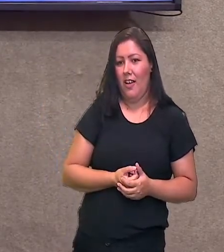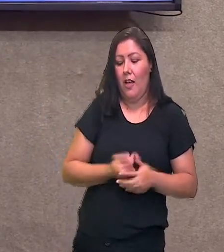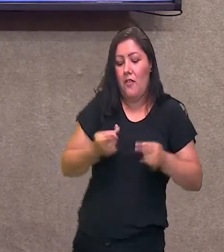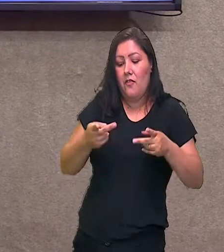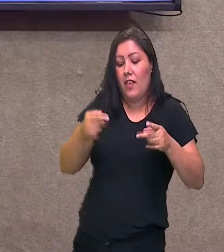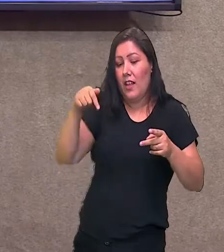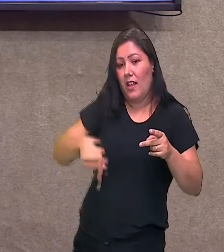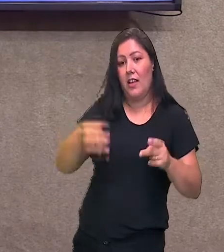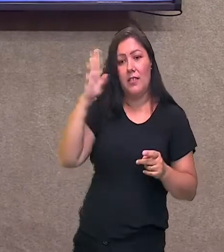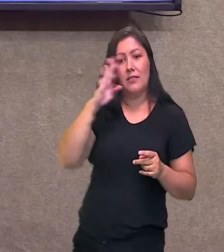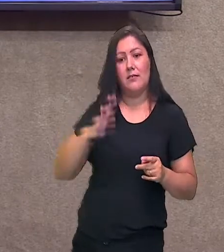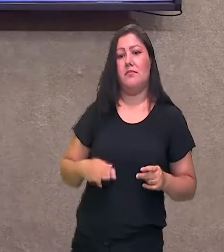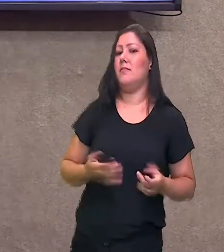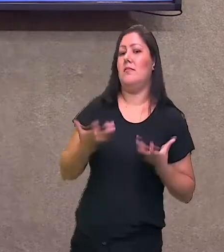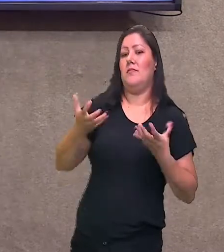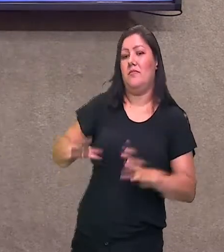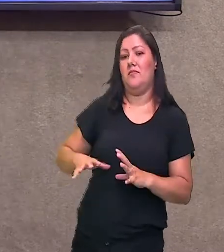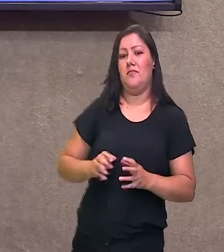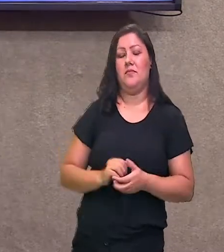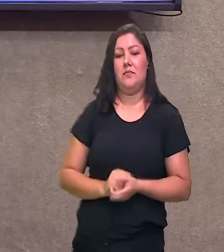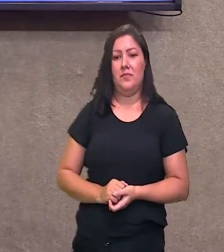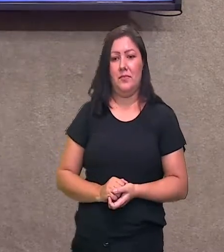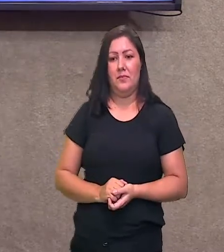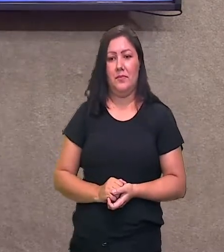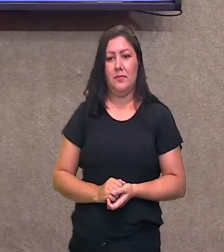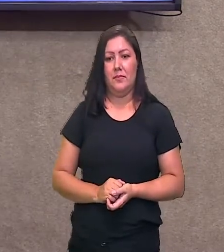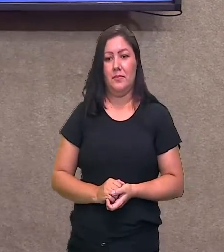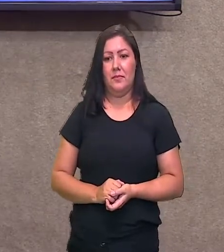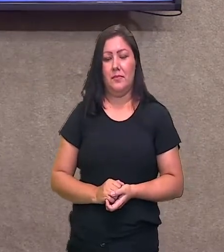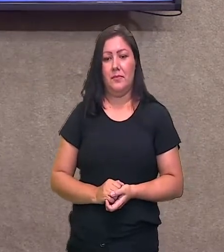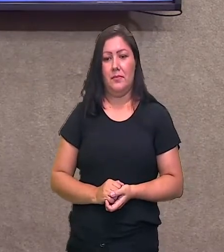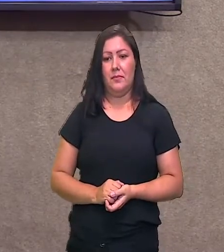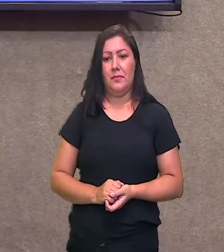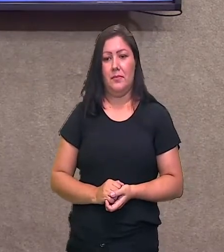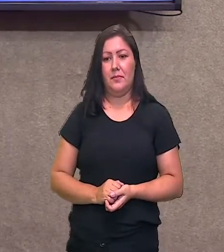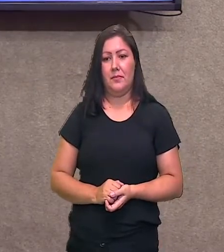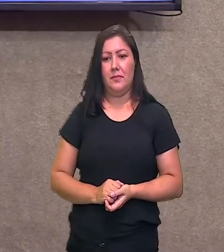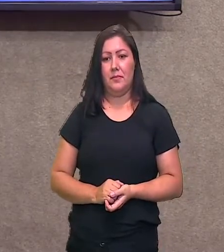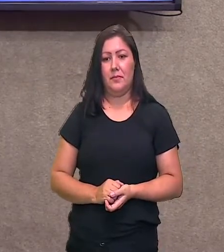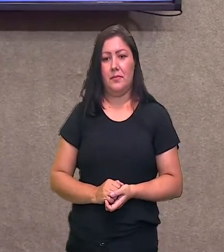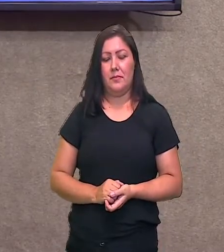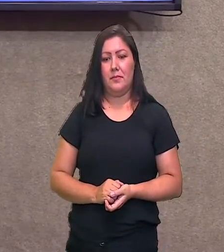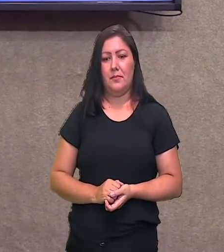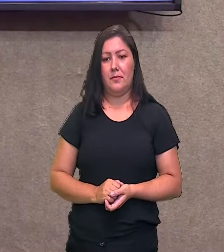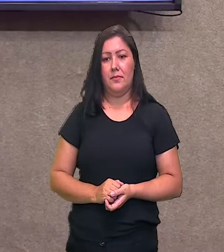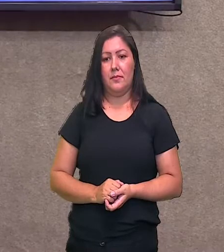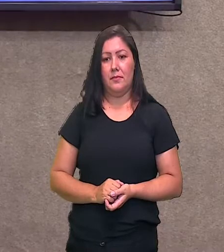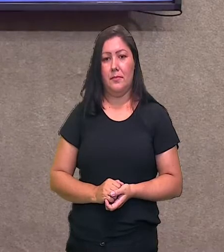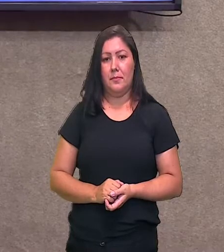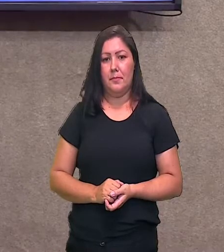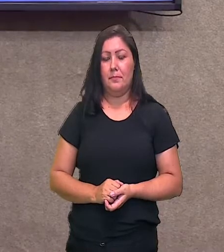mais lucro para ele do que vender aqui dentro. Olha o problema.